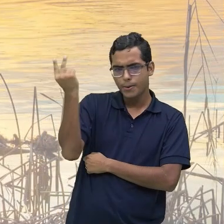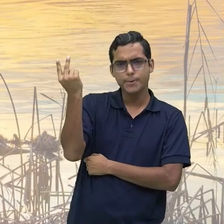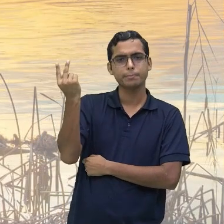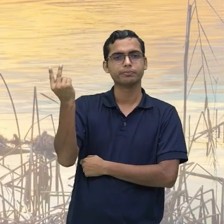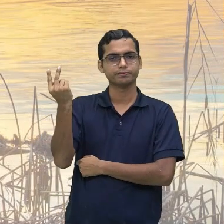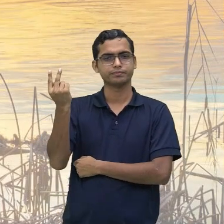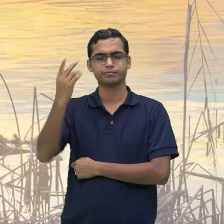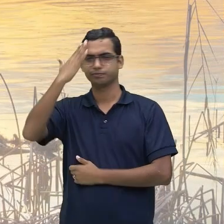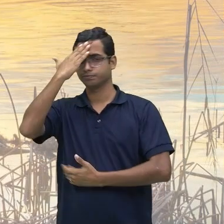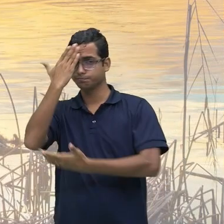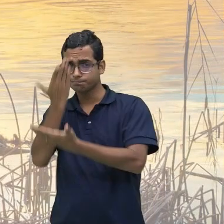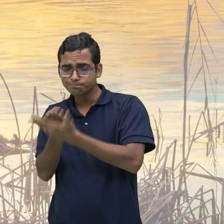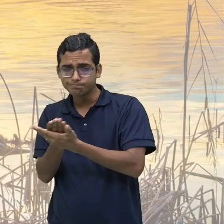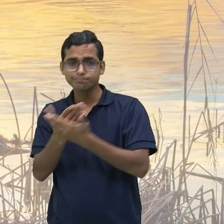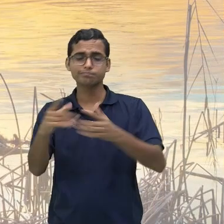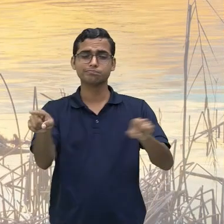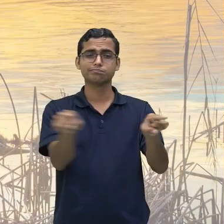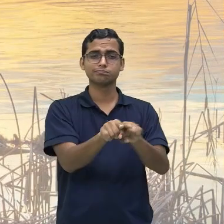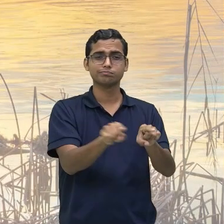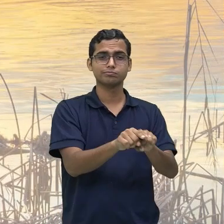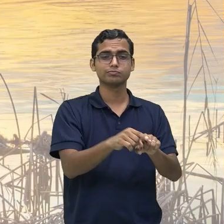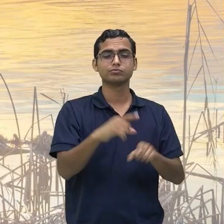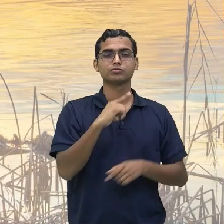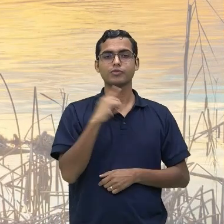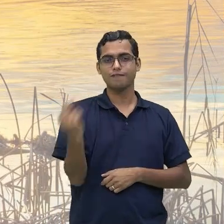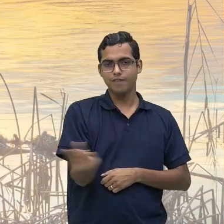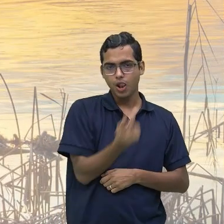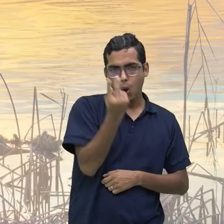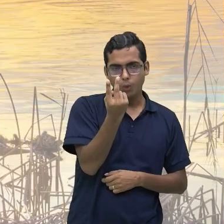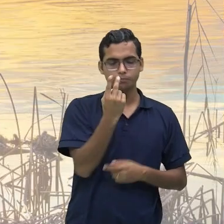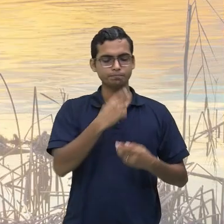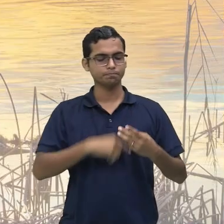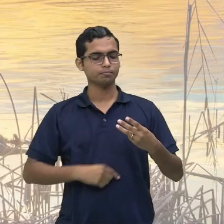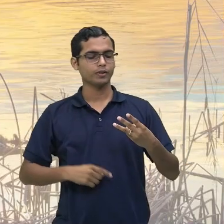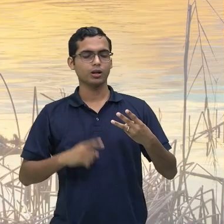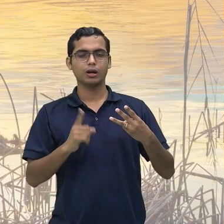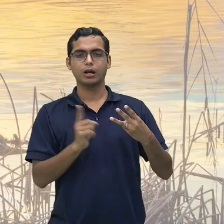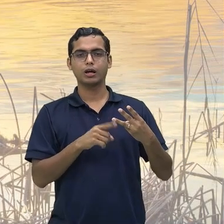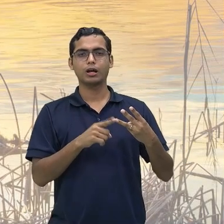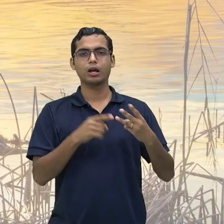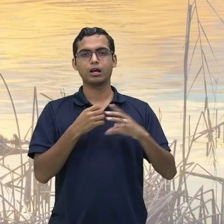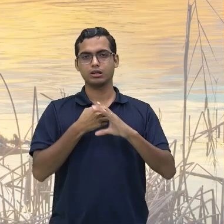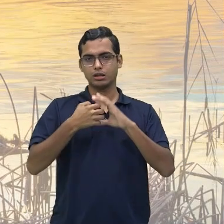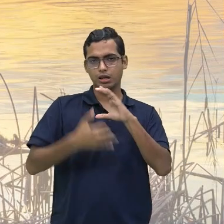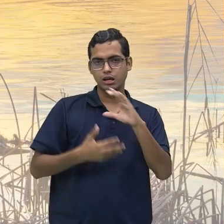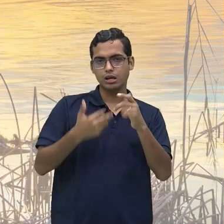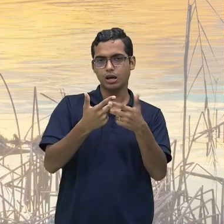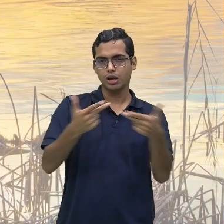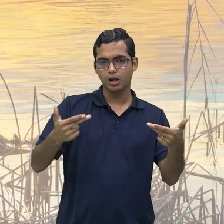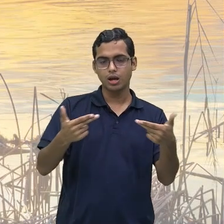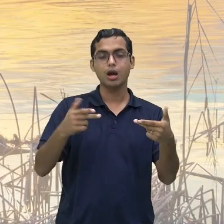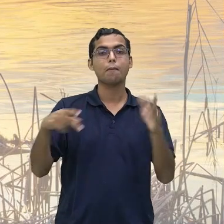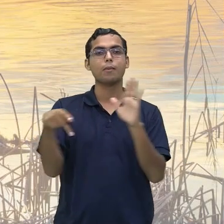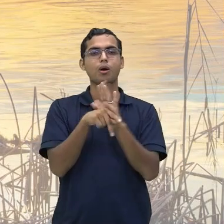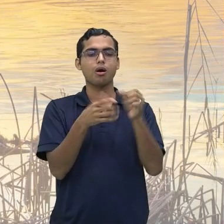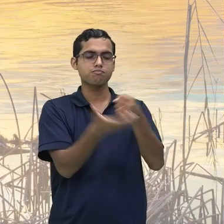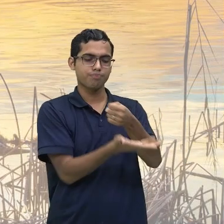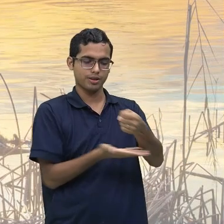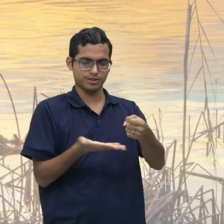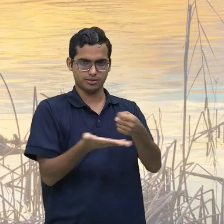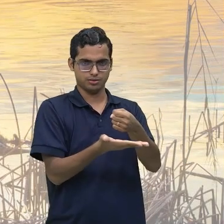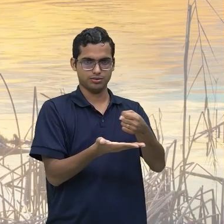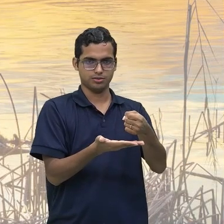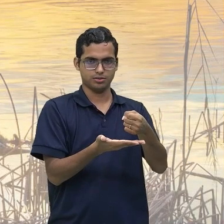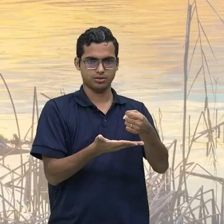questão das crenças, dos seus princípios, dos seus valores. São as bases que a gente tem na